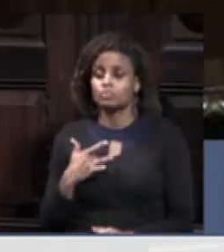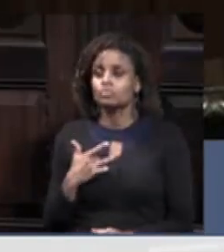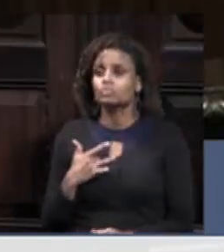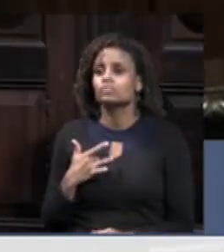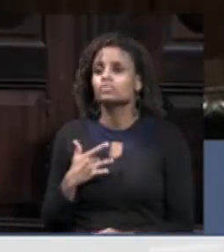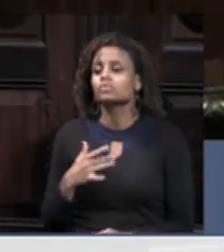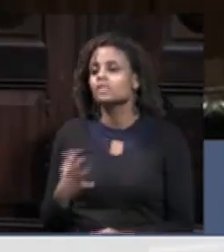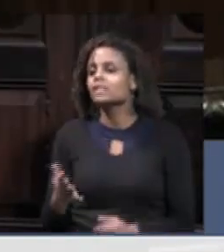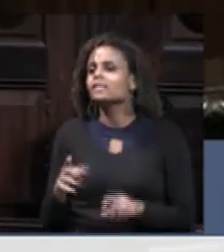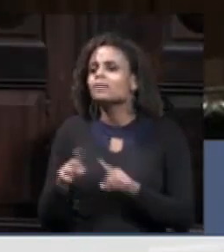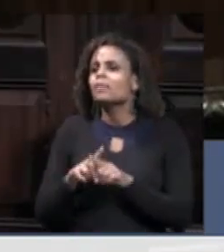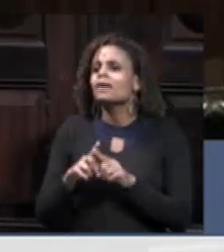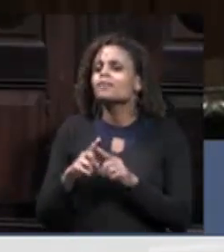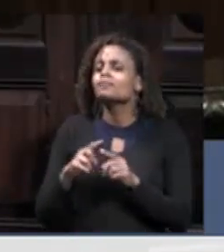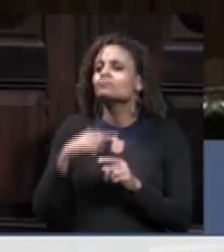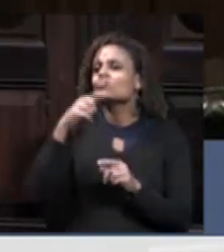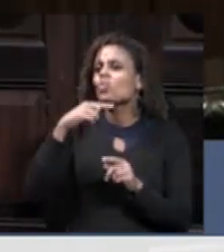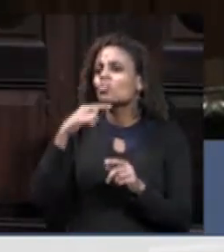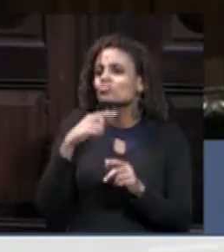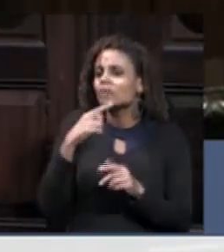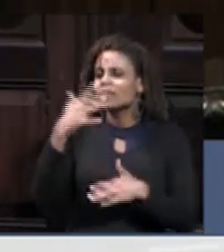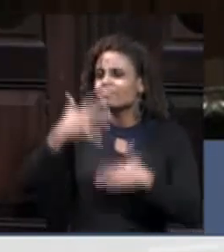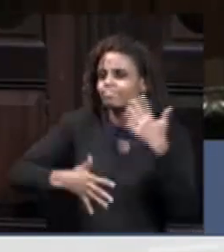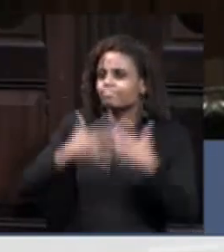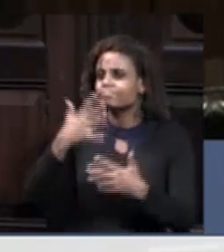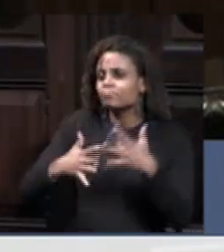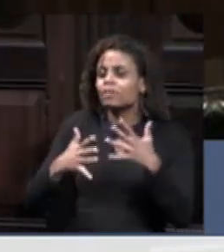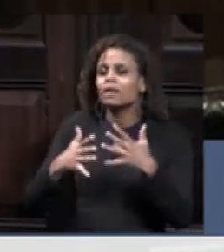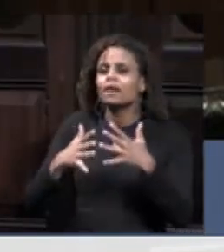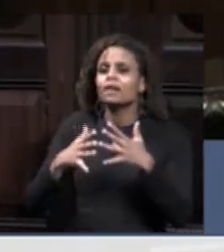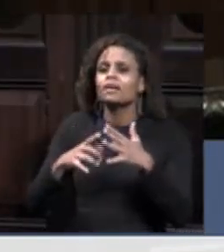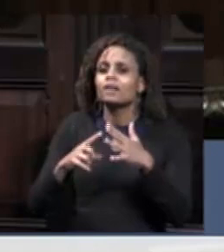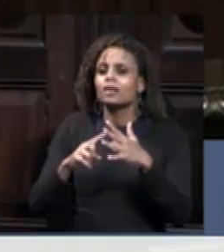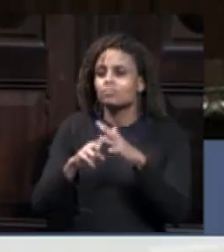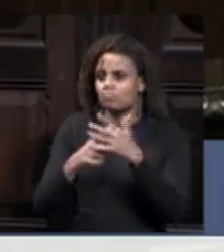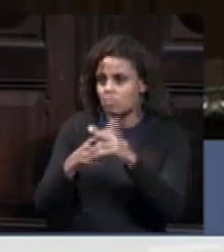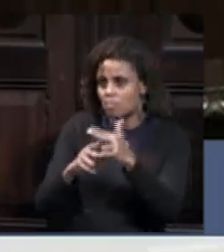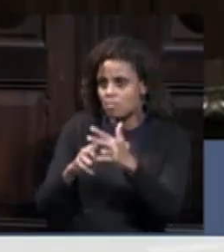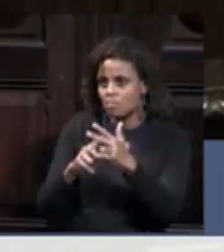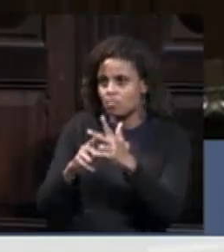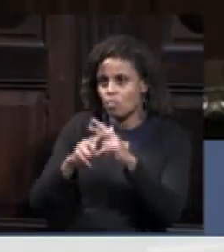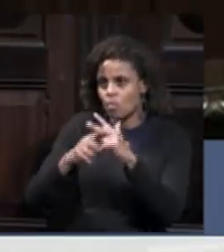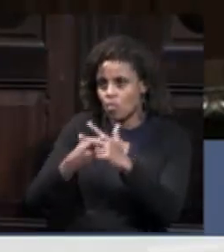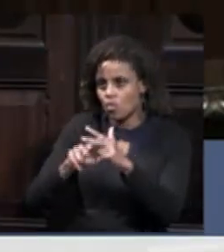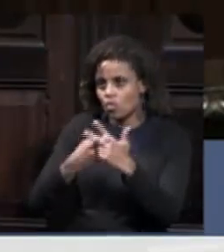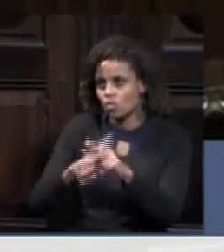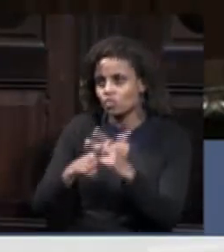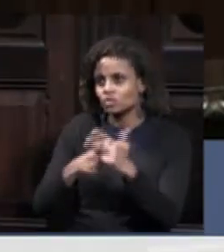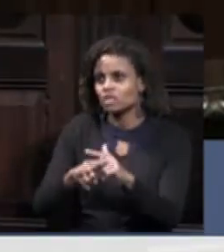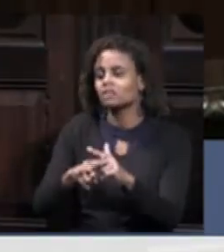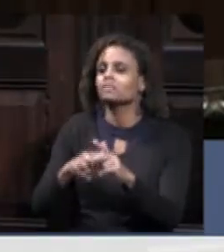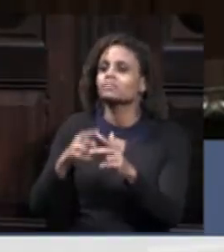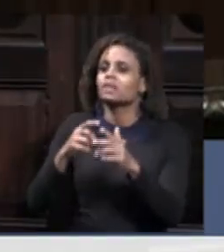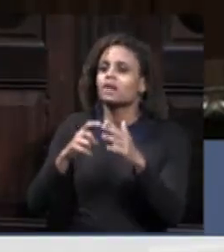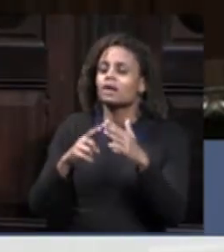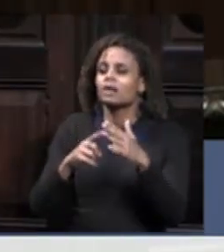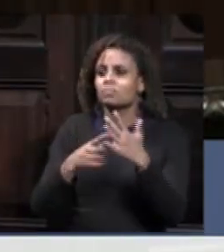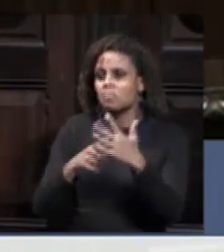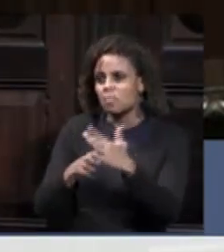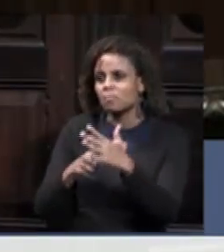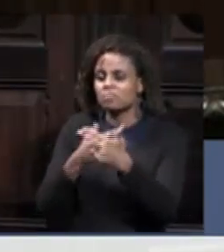manutenção de equipamentos, maquinário, para exames, para, enfim, a prestação de serviços